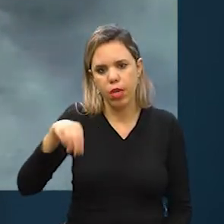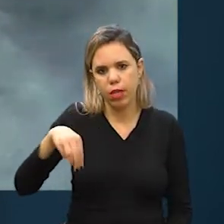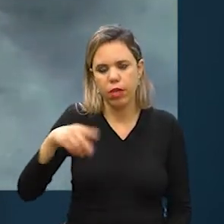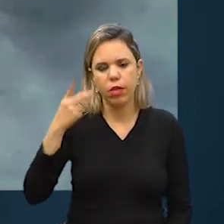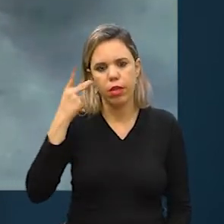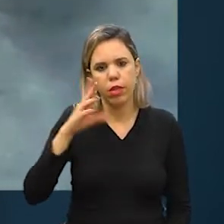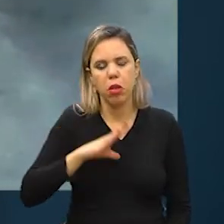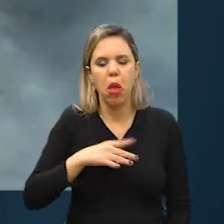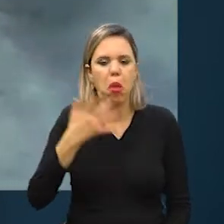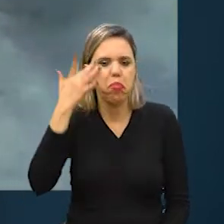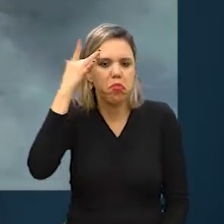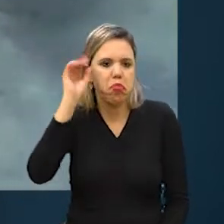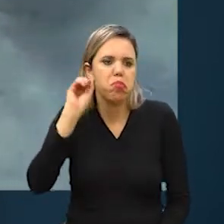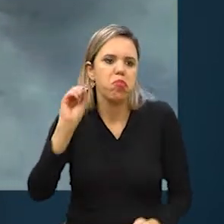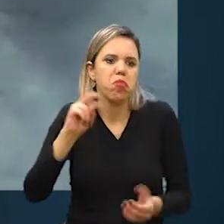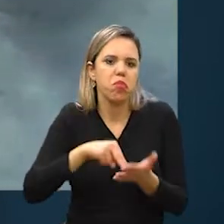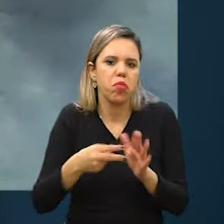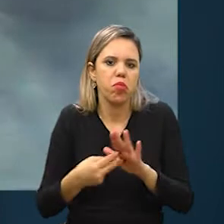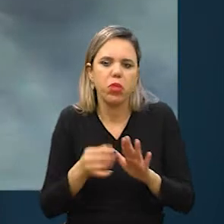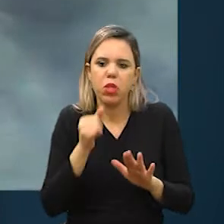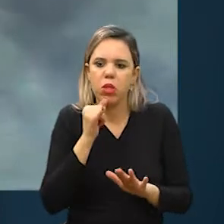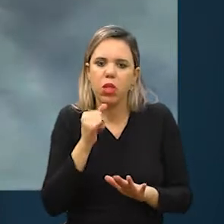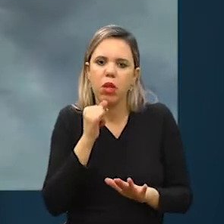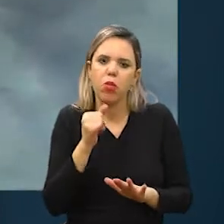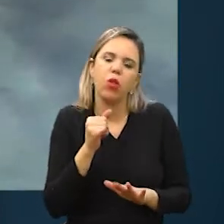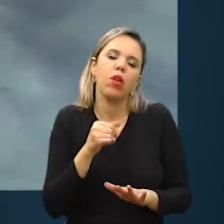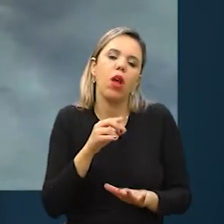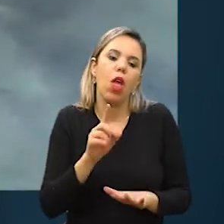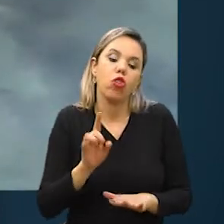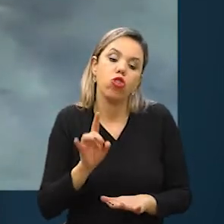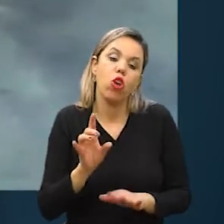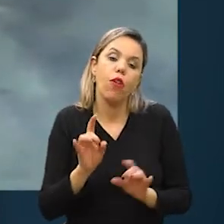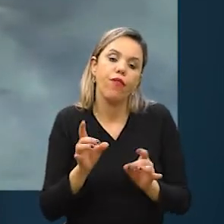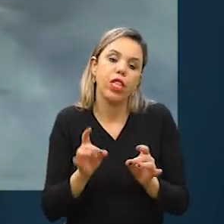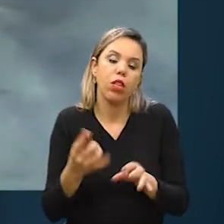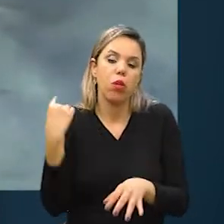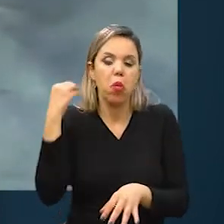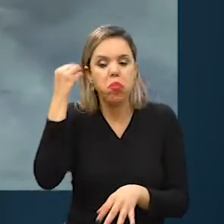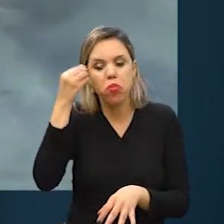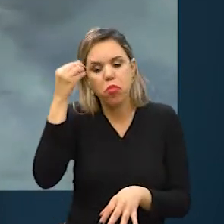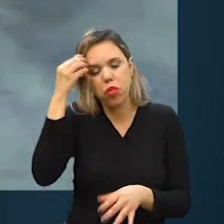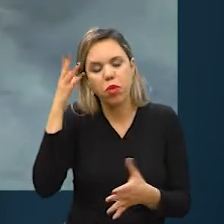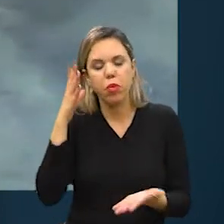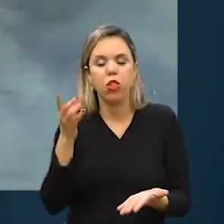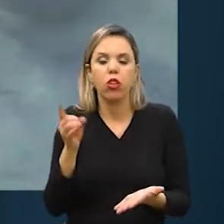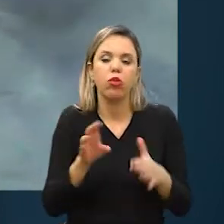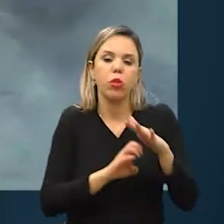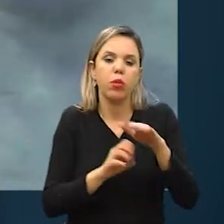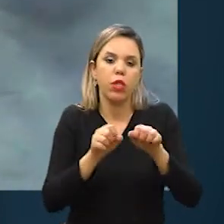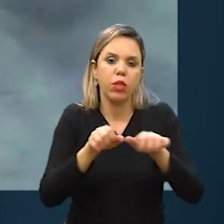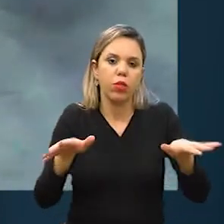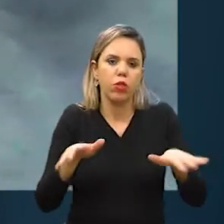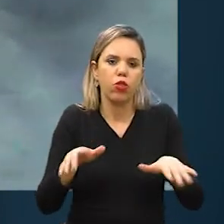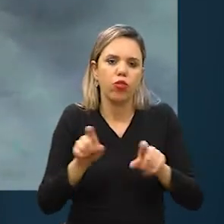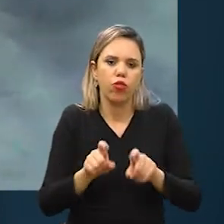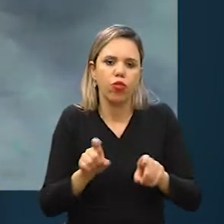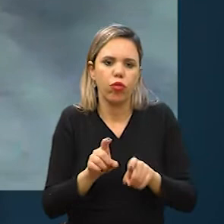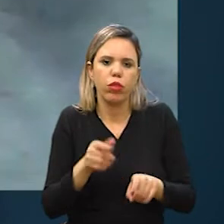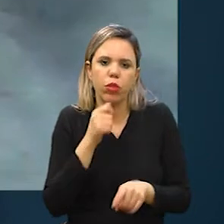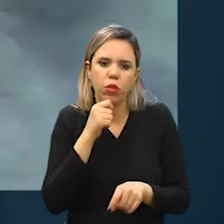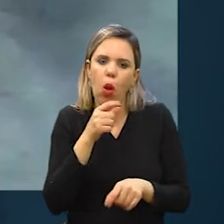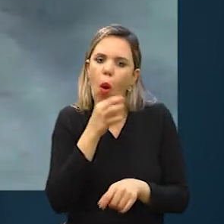tinha noção do que era uma franquia, né? Naquela época eu só era vendedor, eu só tinha uma distribuidora de informática, e por